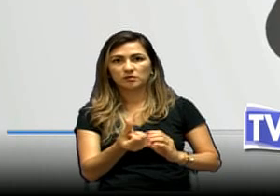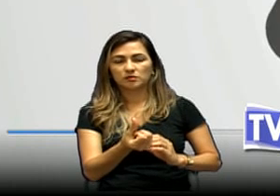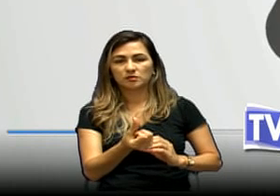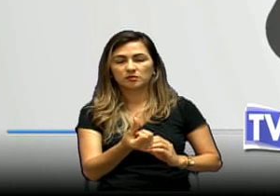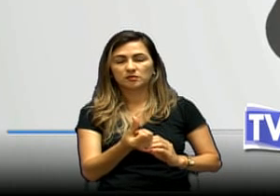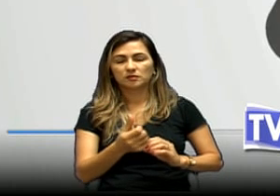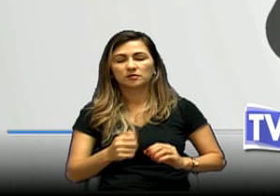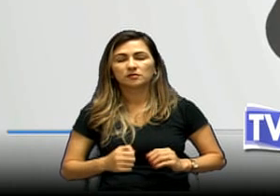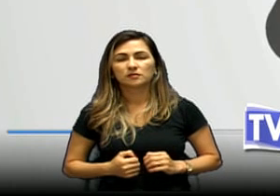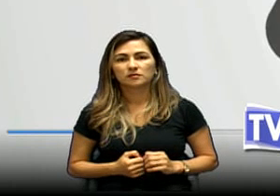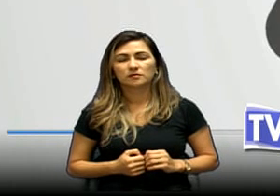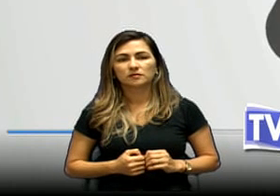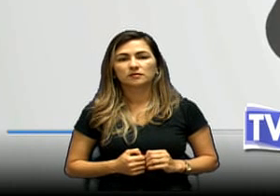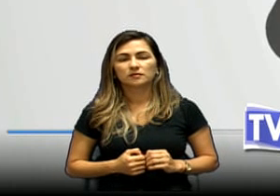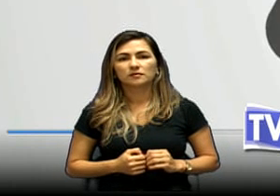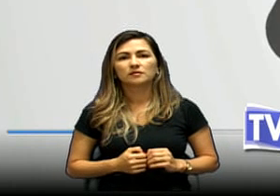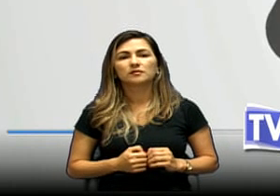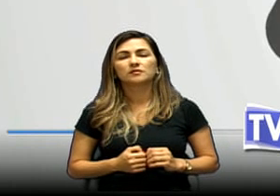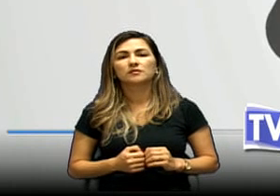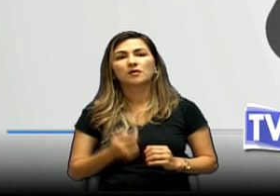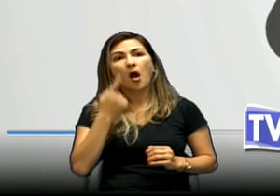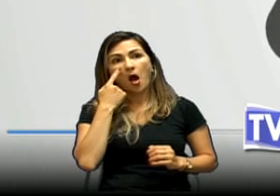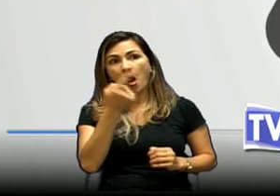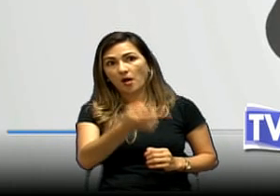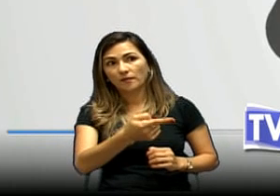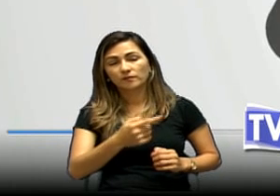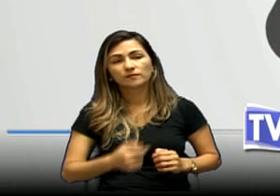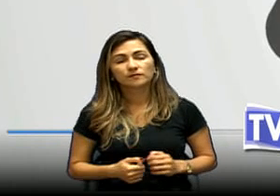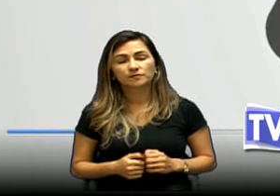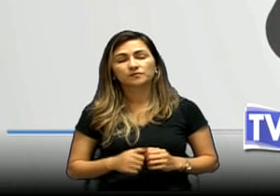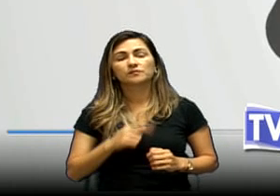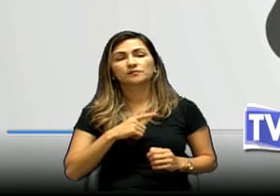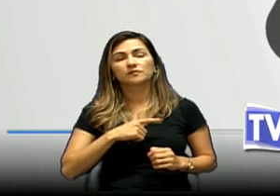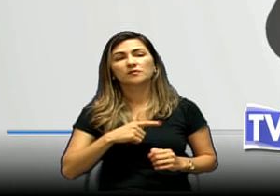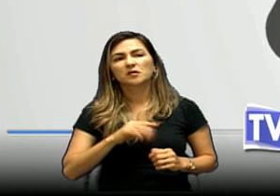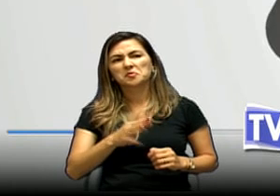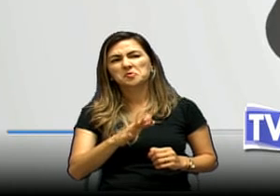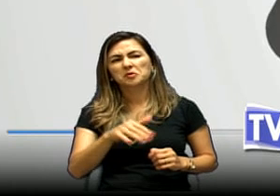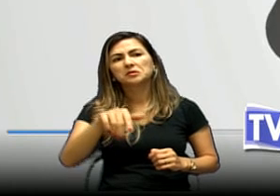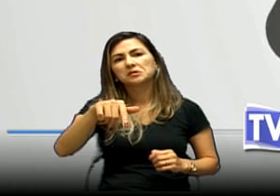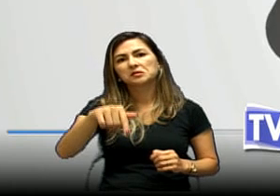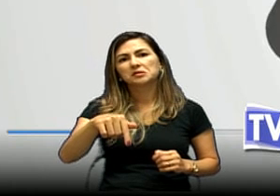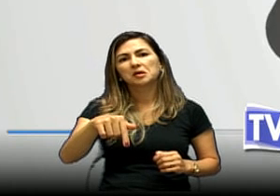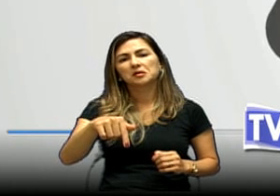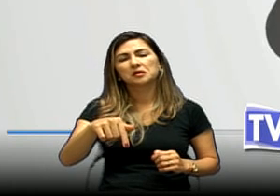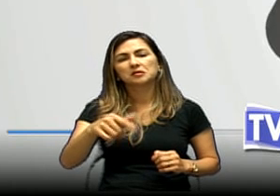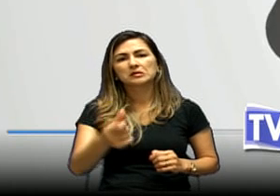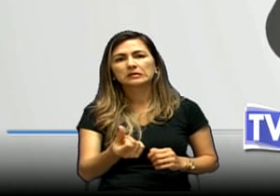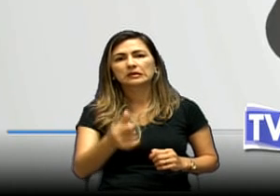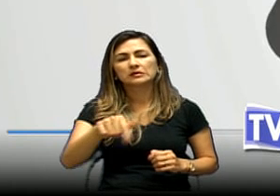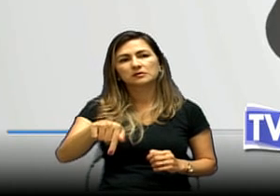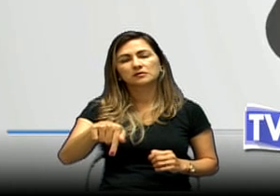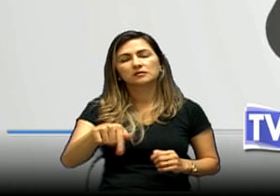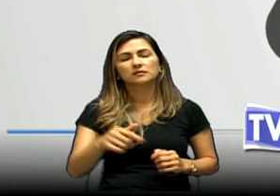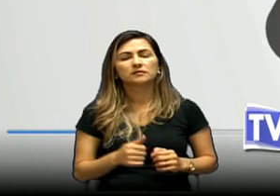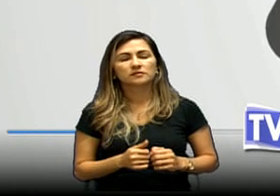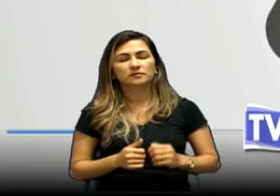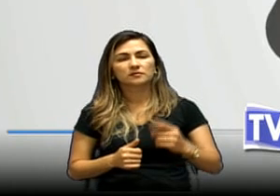claro. Ah lá. Então, são 6, pelo menos 7 tipos de plásticos.